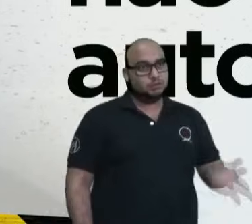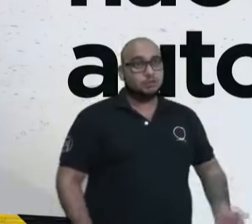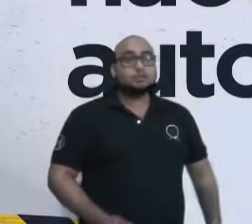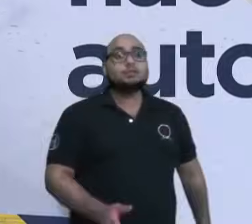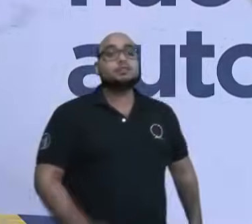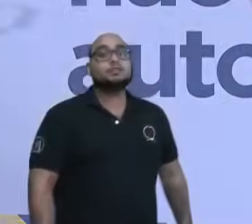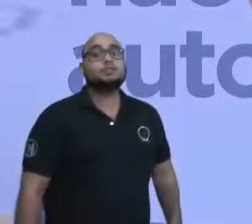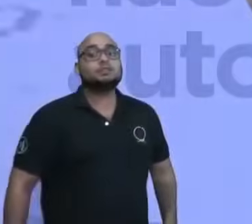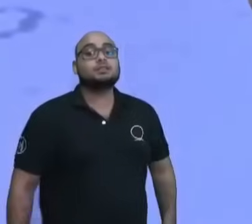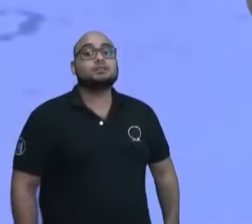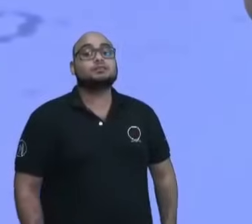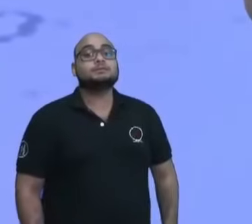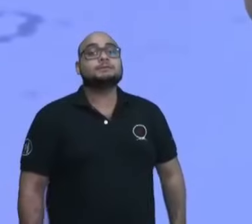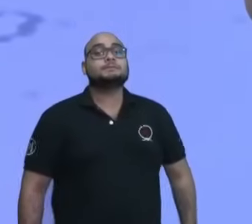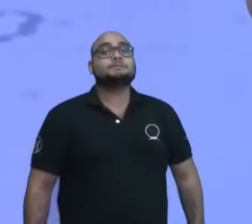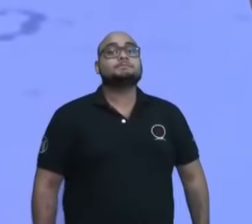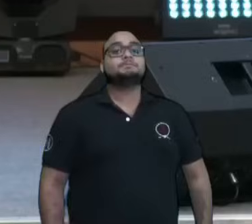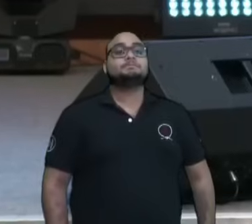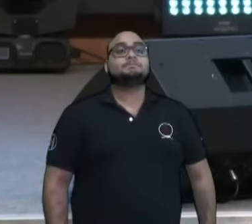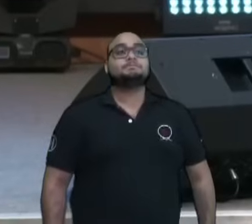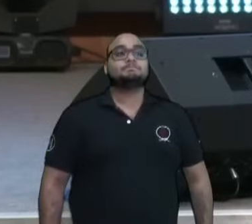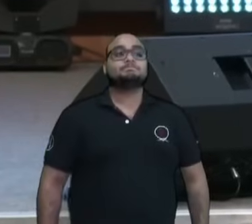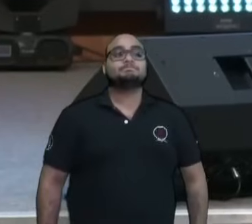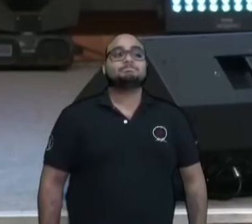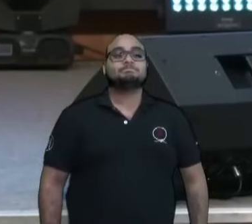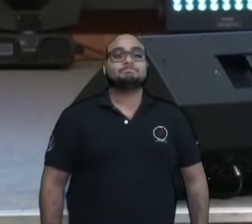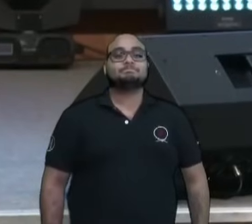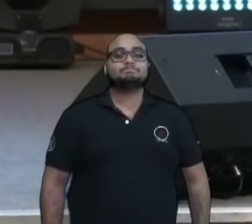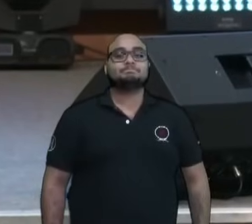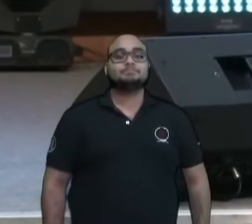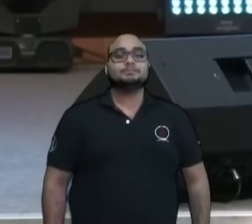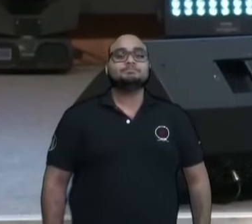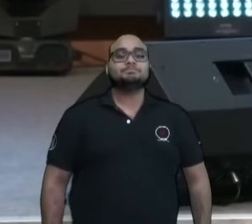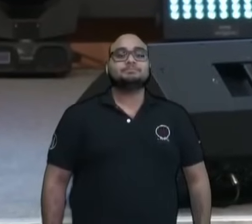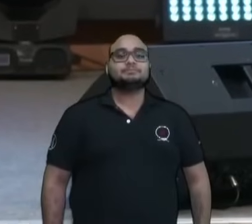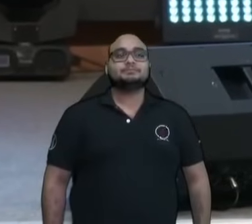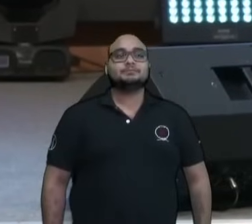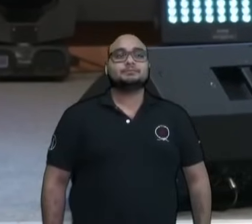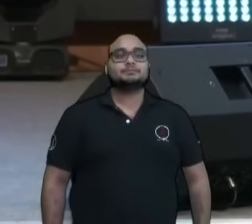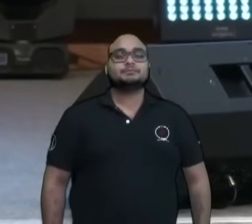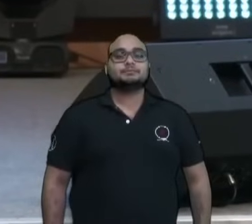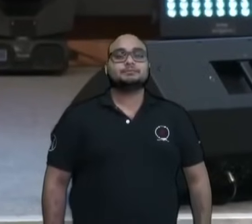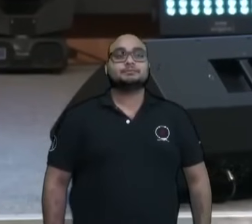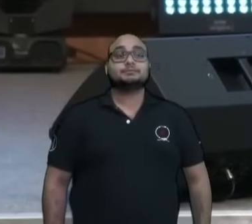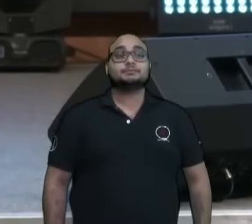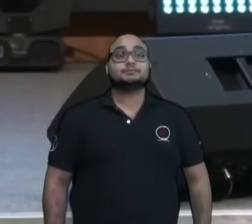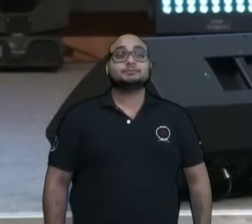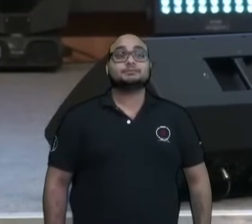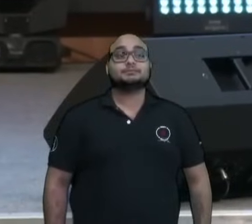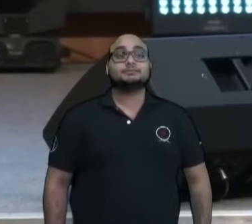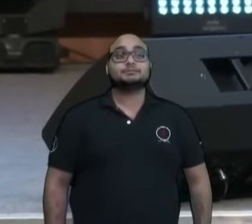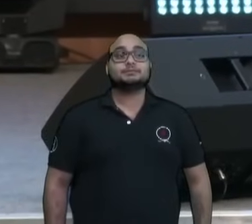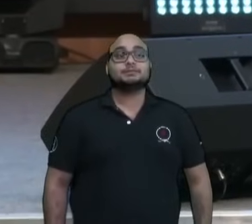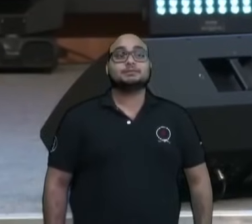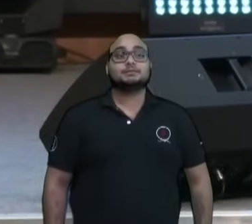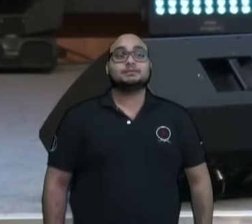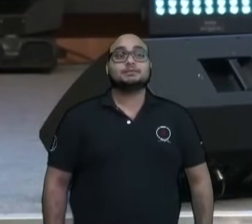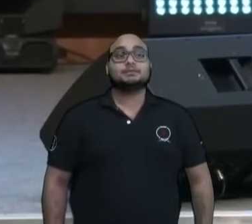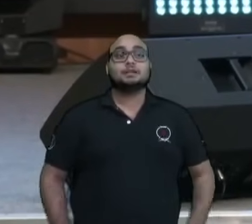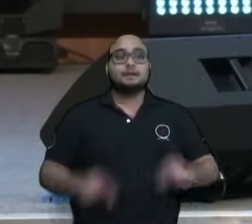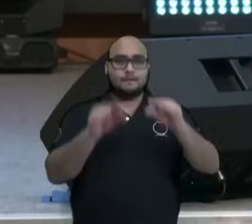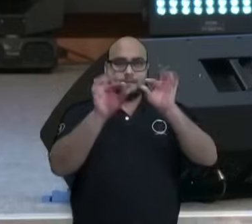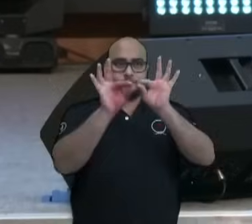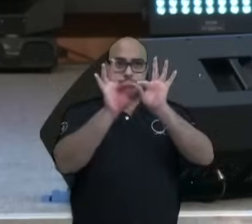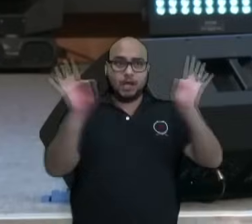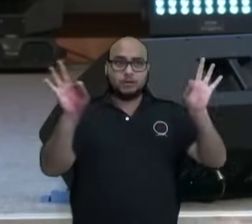Latindo pra Lua Você já viu viu a lua ser intimidada pelo latido de cachorro Vou me esconder